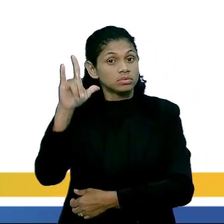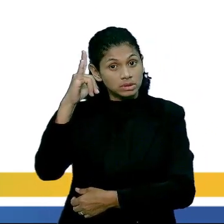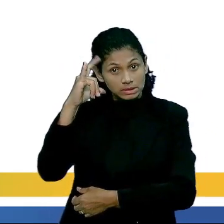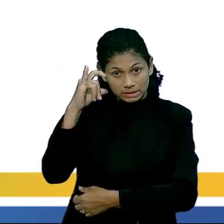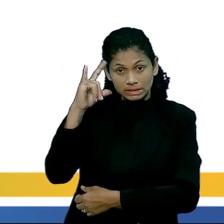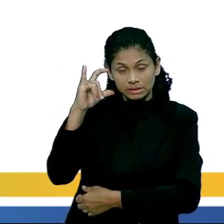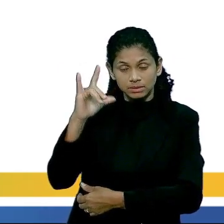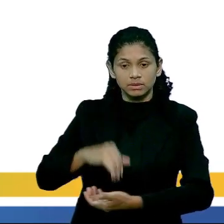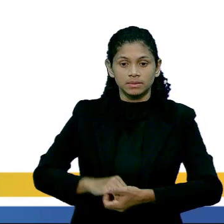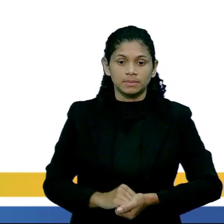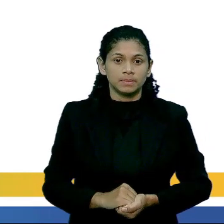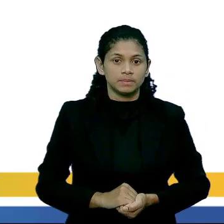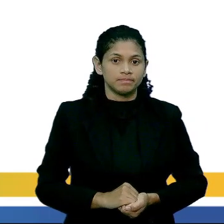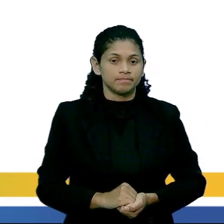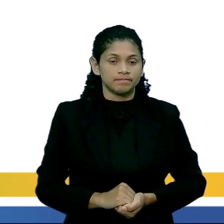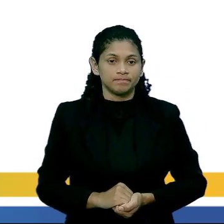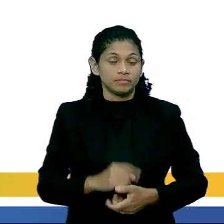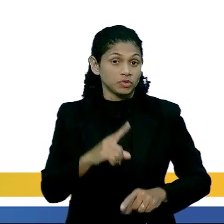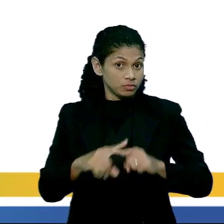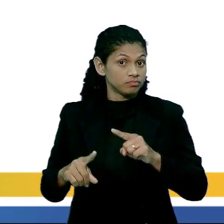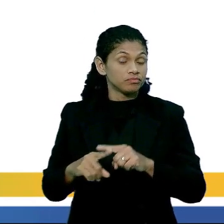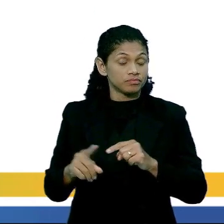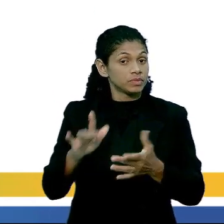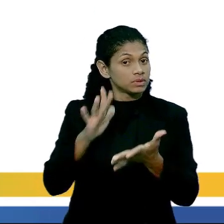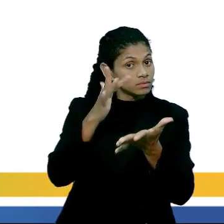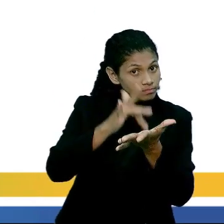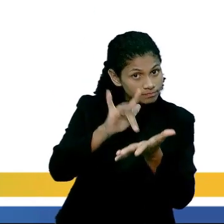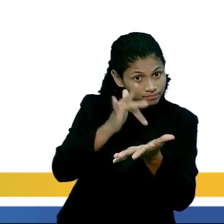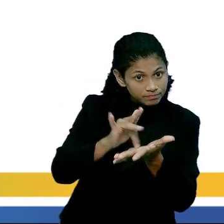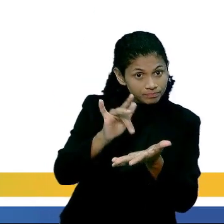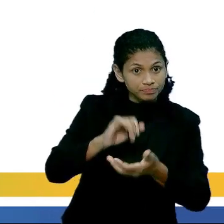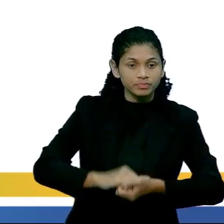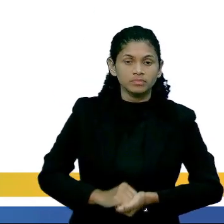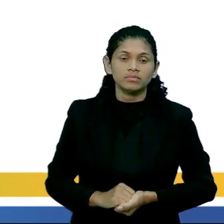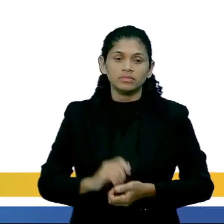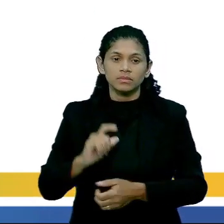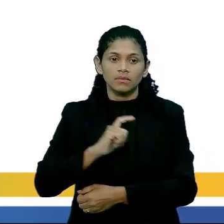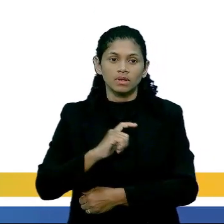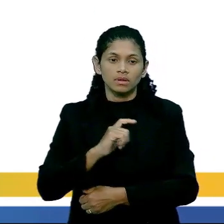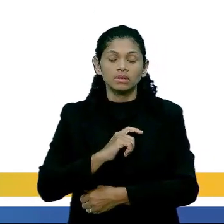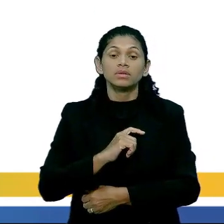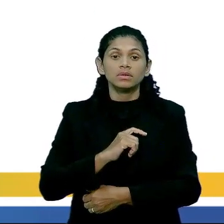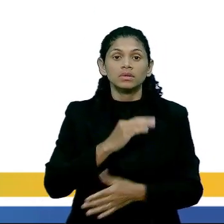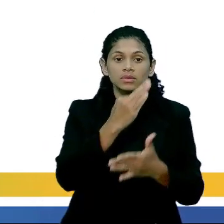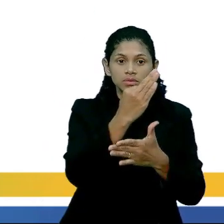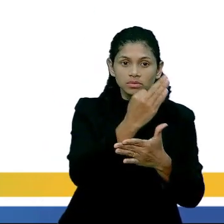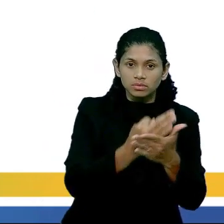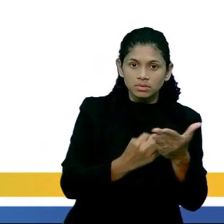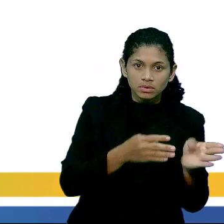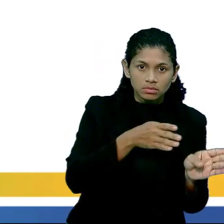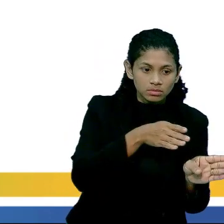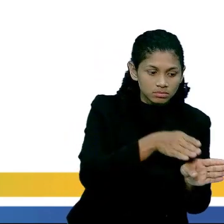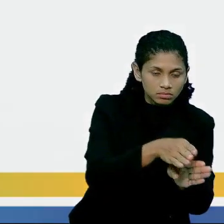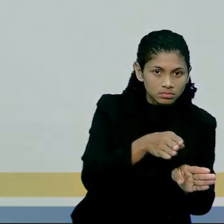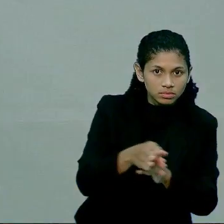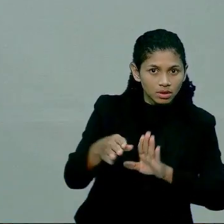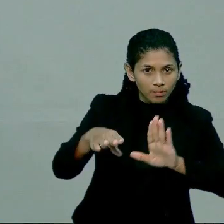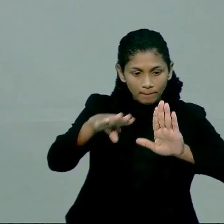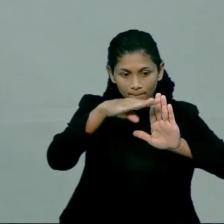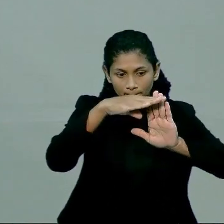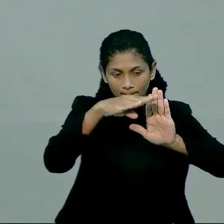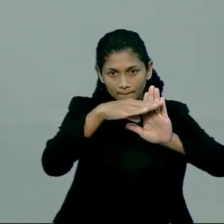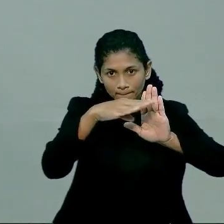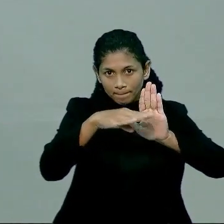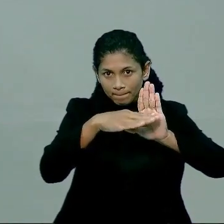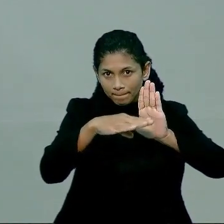digitais tá temos também aí os textos instrutivos ou aqueles que instruem né